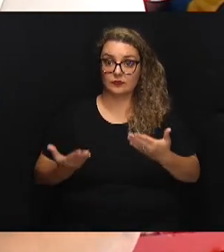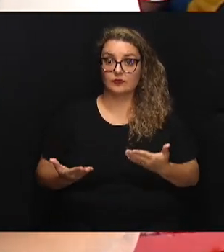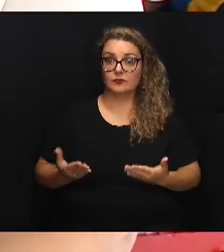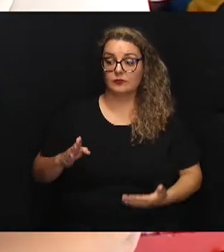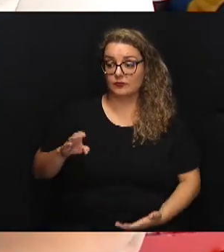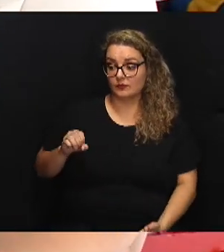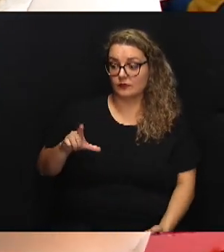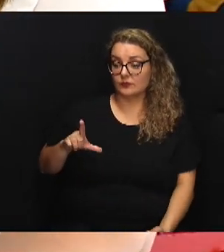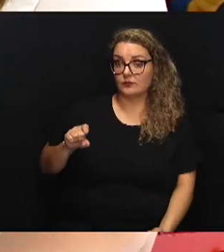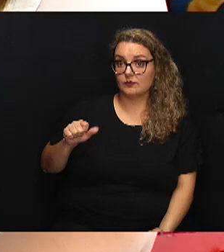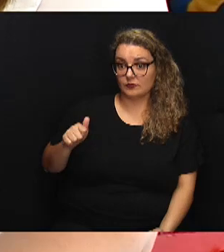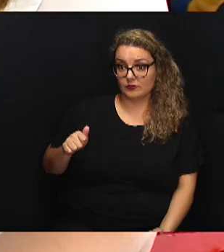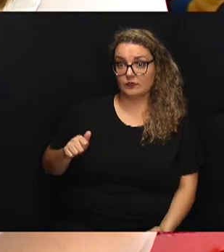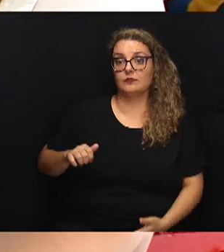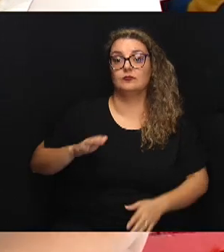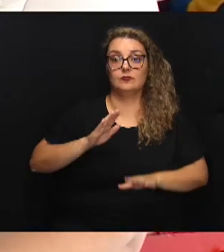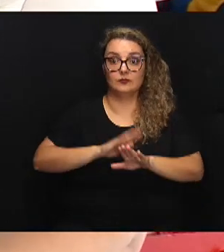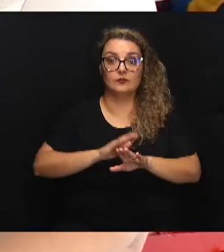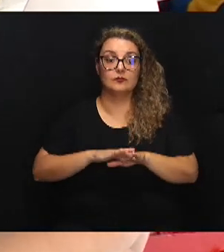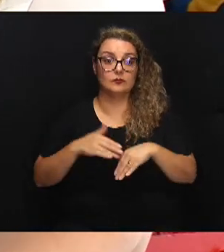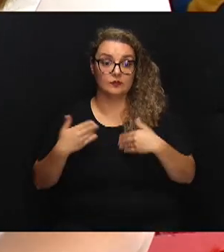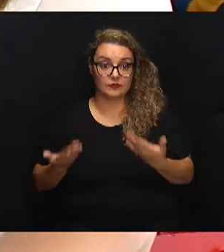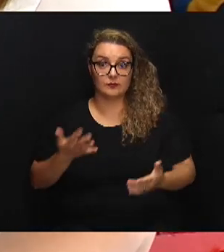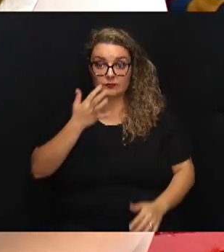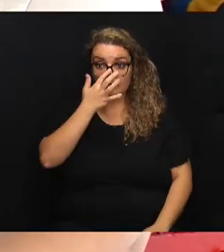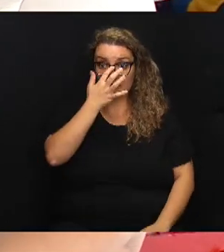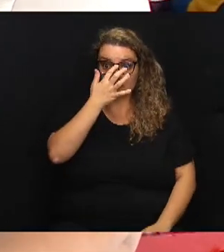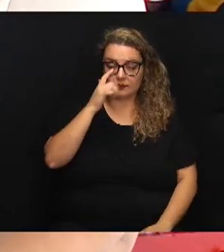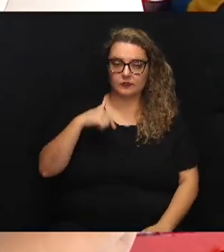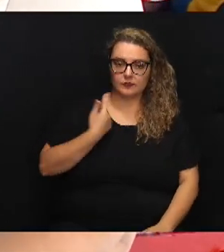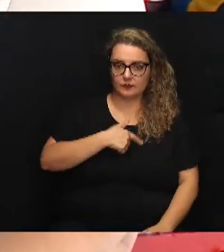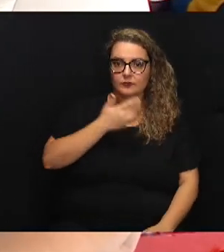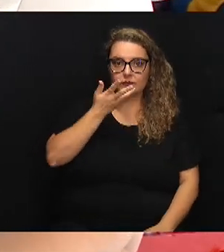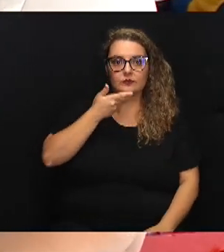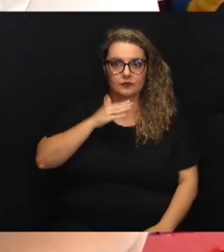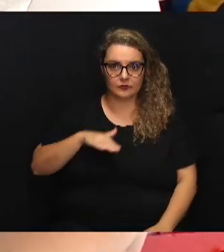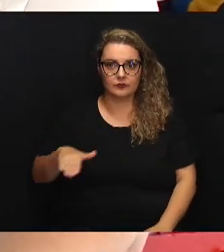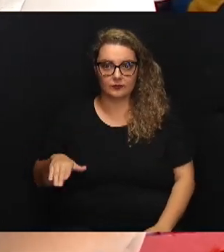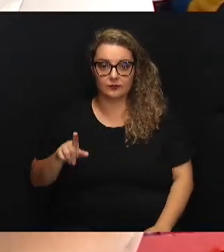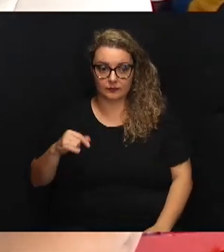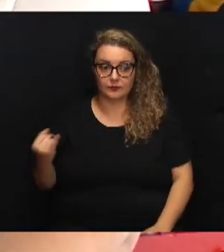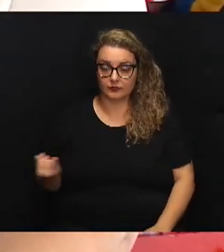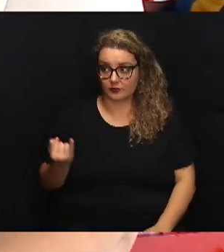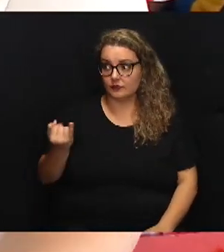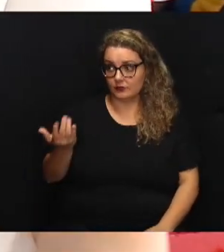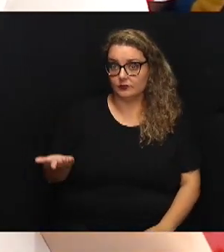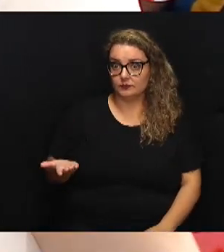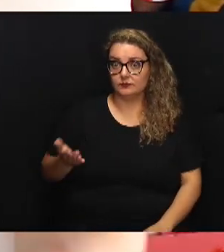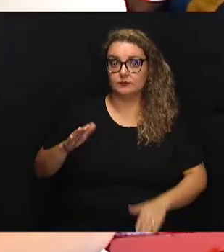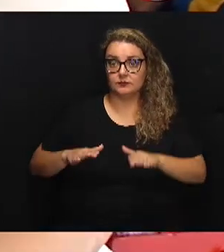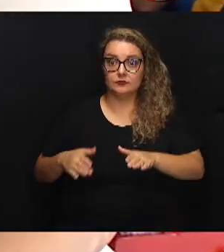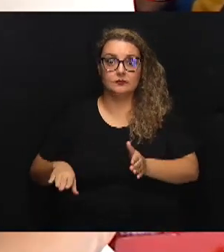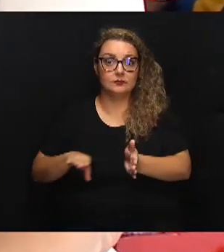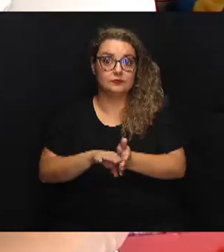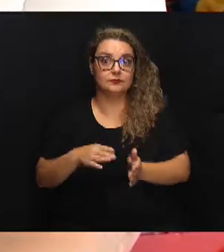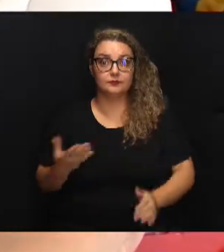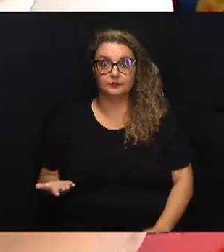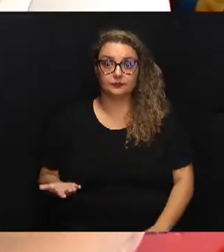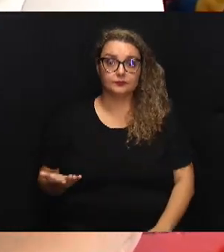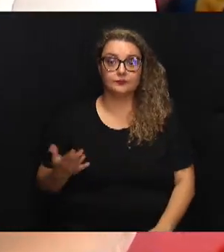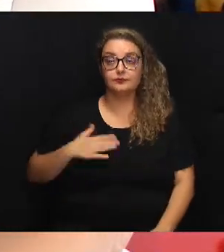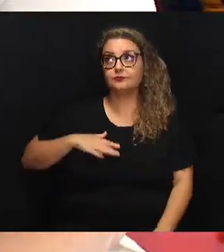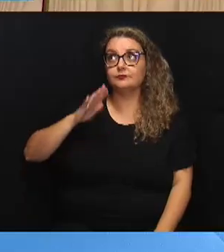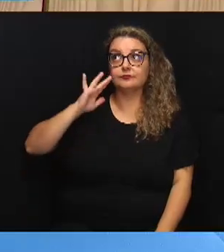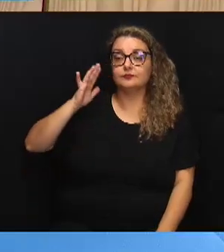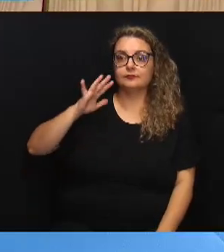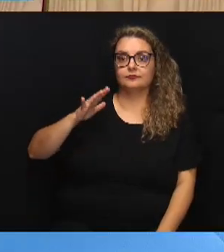bolsa, essas atividades para os nossos meninos. Então é muito importante, porque às vezes eles chegam, olha, tia, o meu sonho é